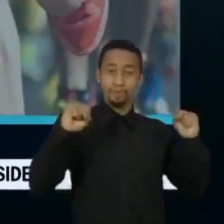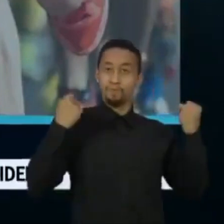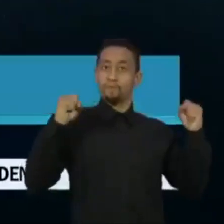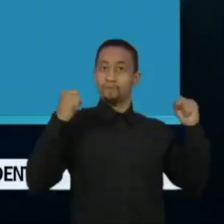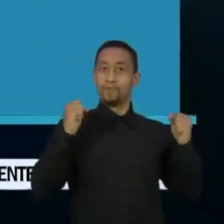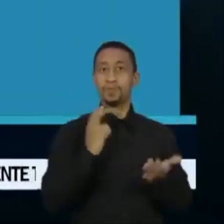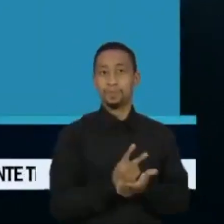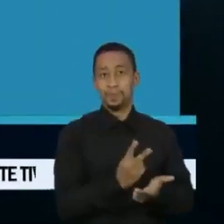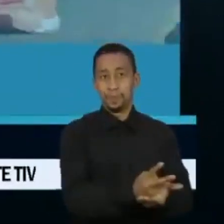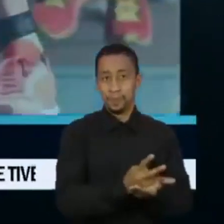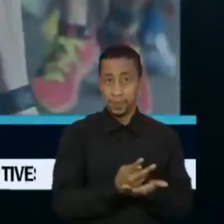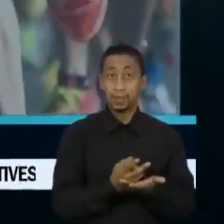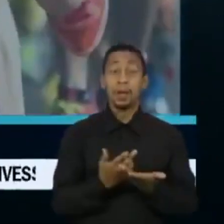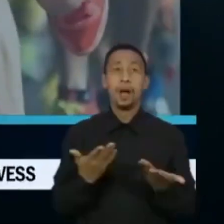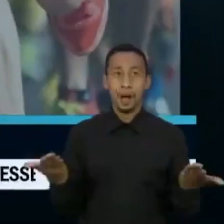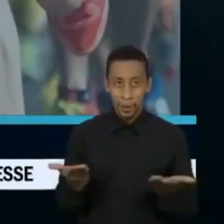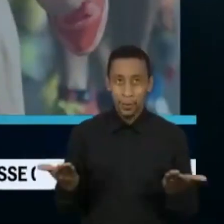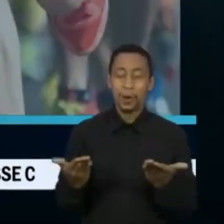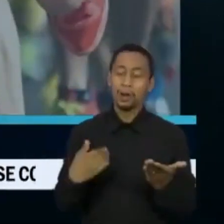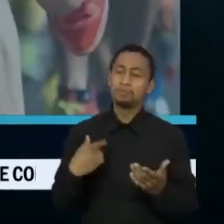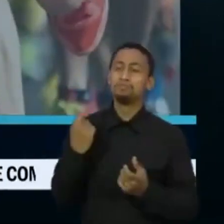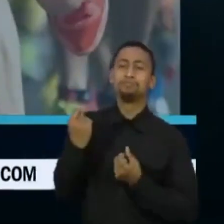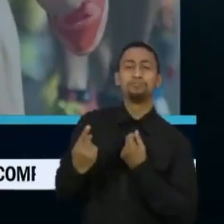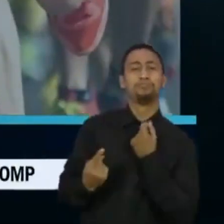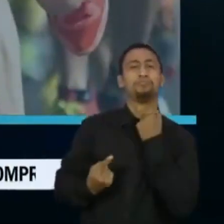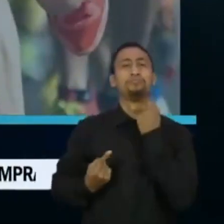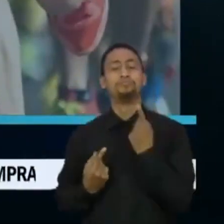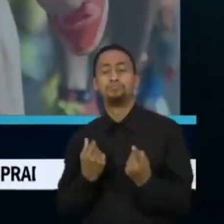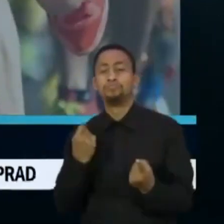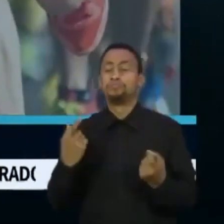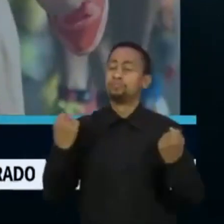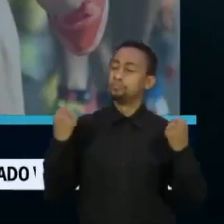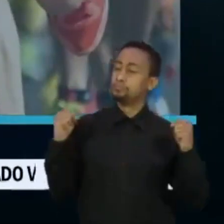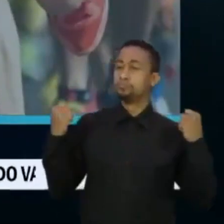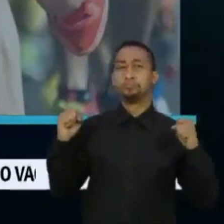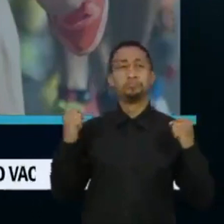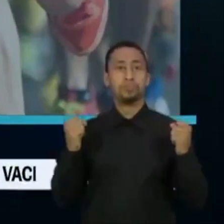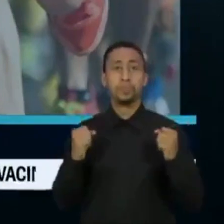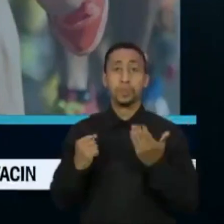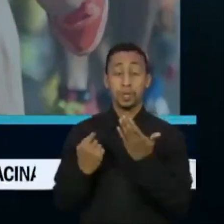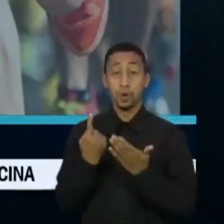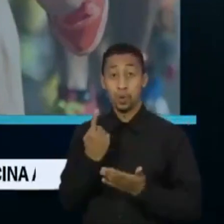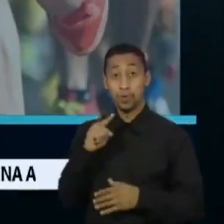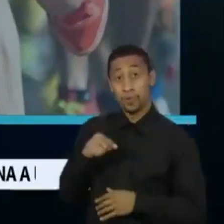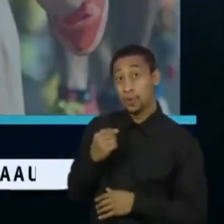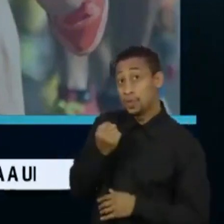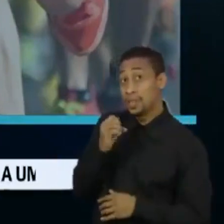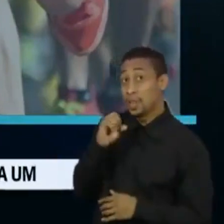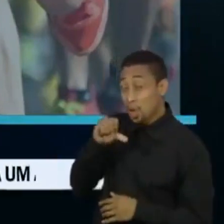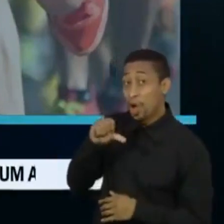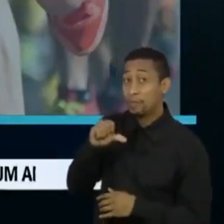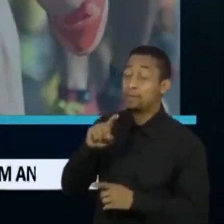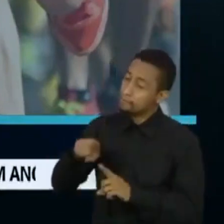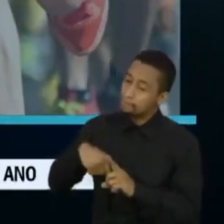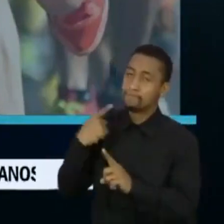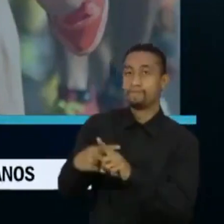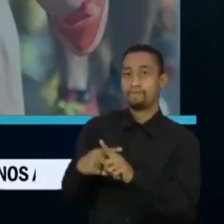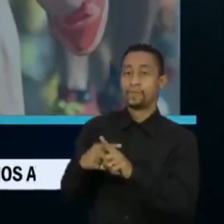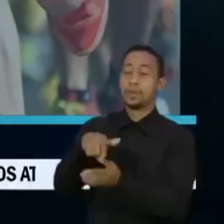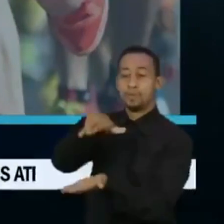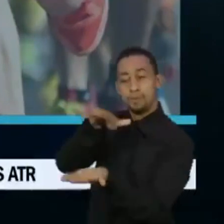regulares já os que praticam alguma atividade física na semana tem 1,89 vezes mais chances de